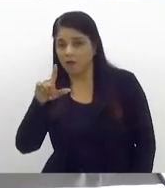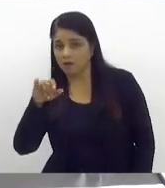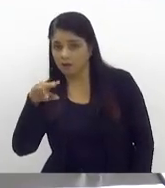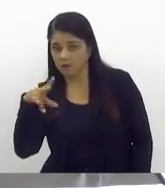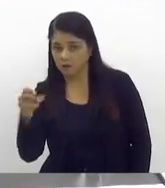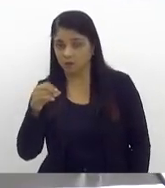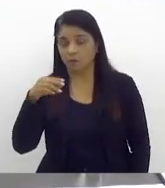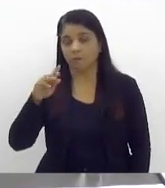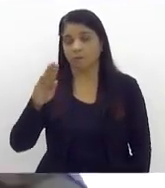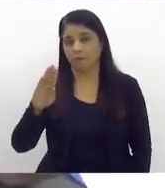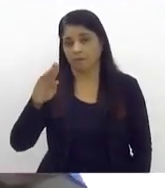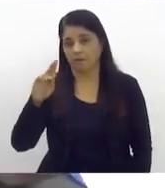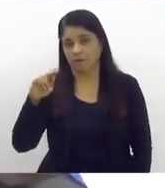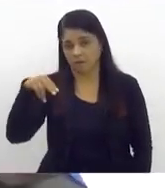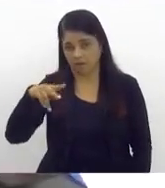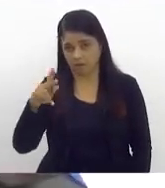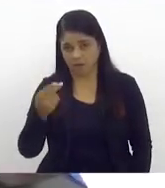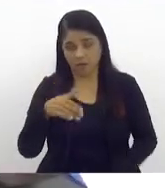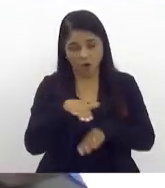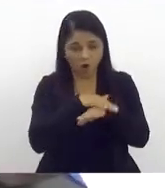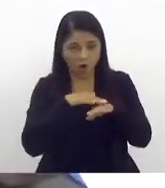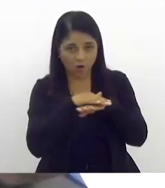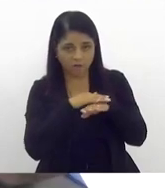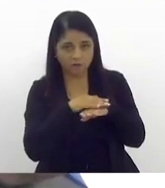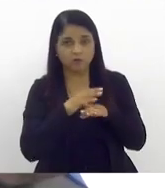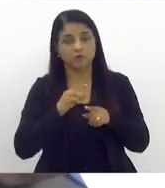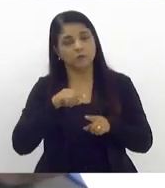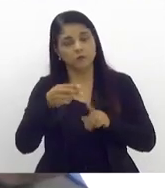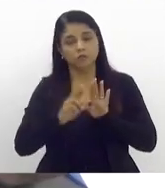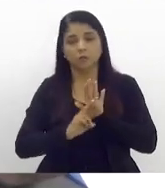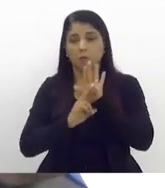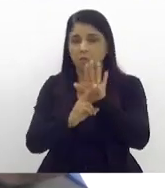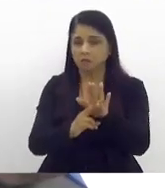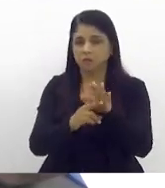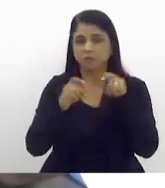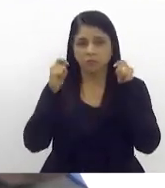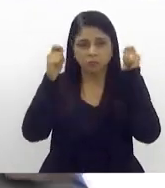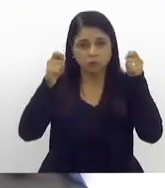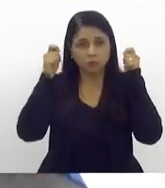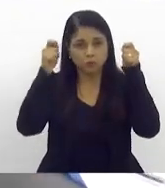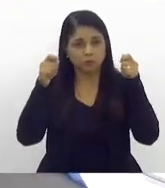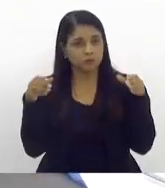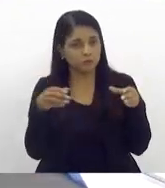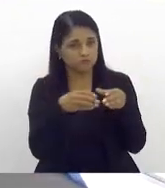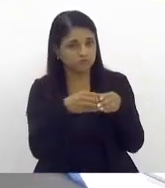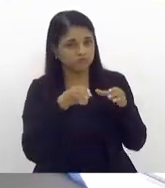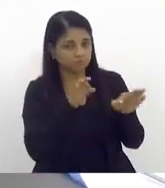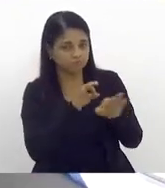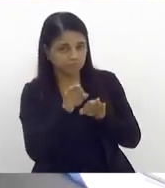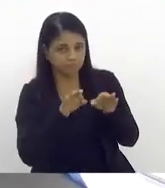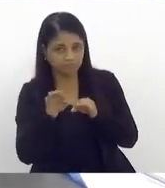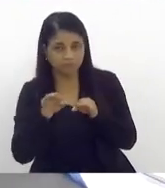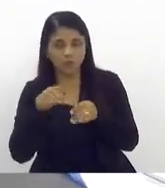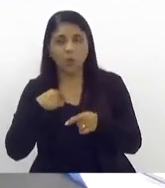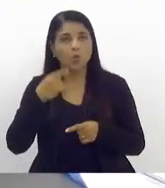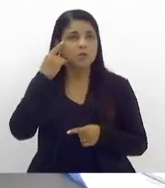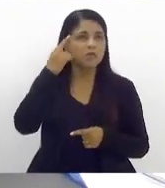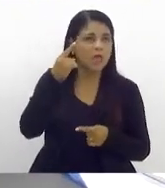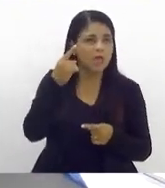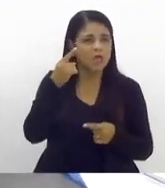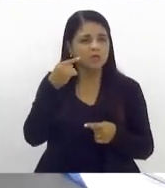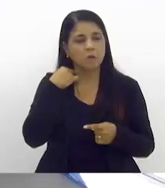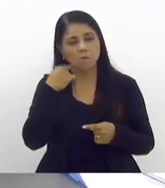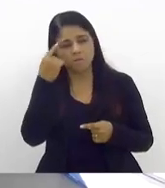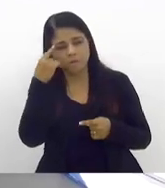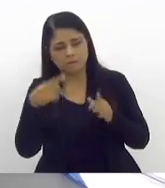falar com os representantes das torcidas organizadas. Eu estava com uma ideia de que eles seriam contrários a